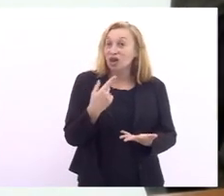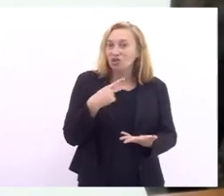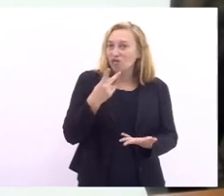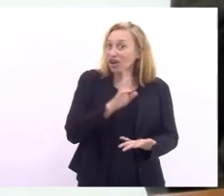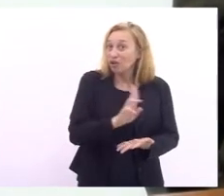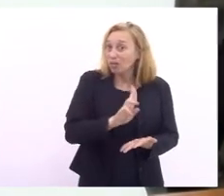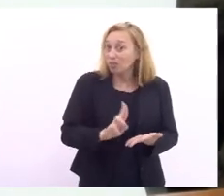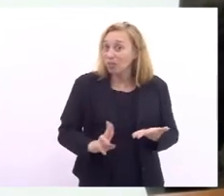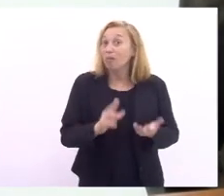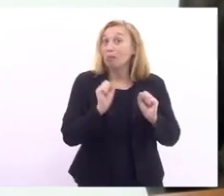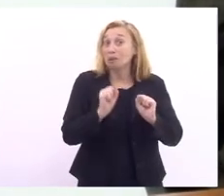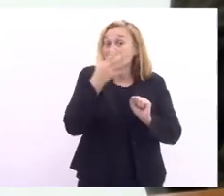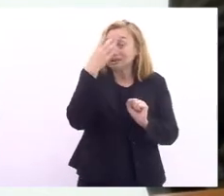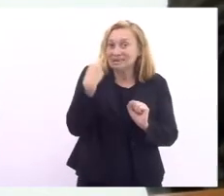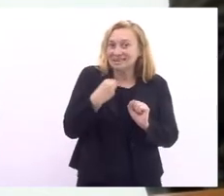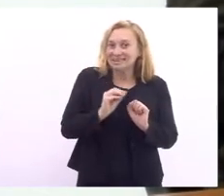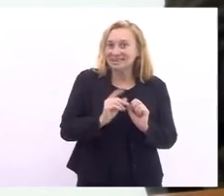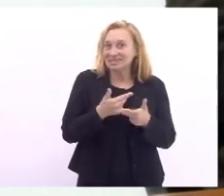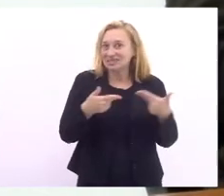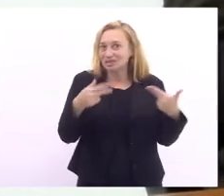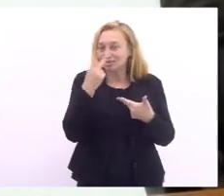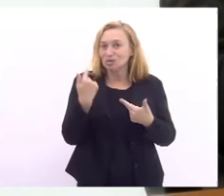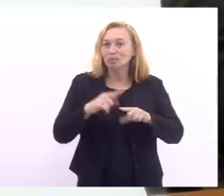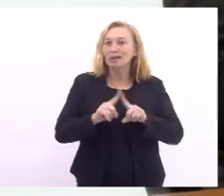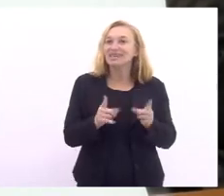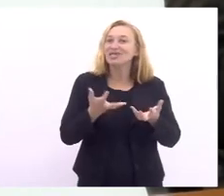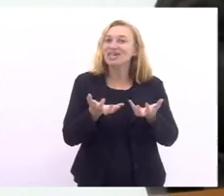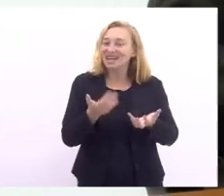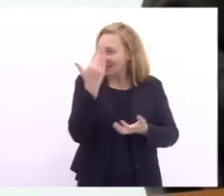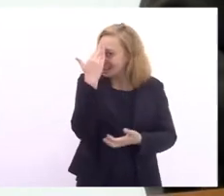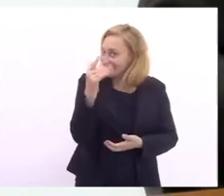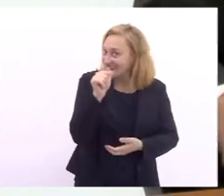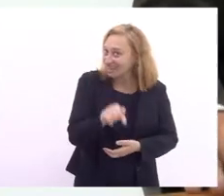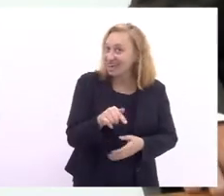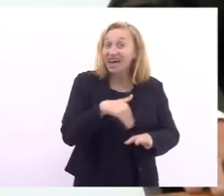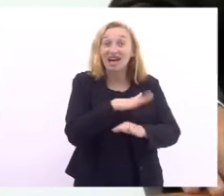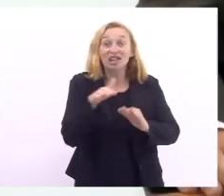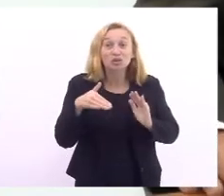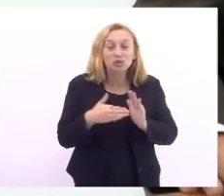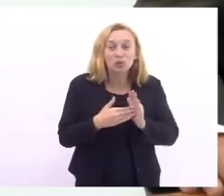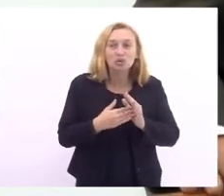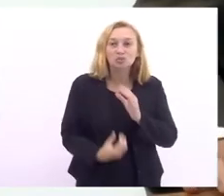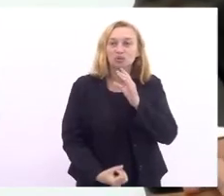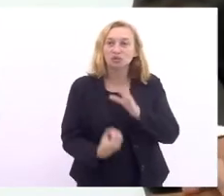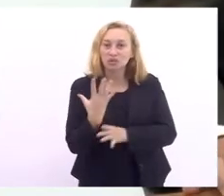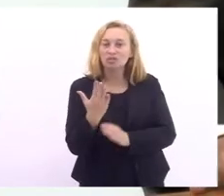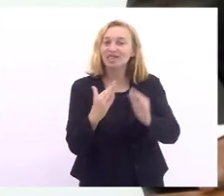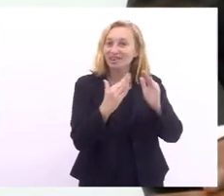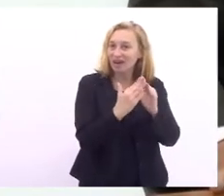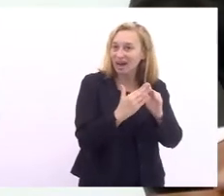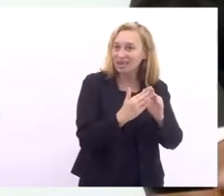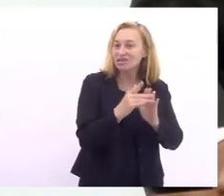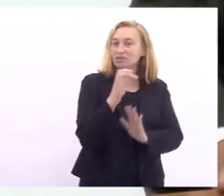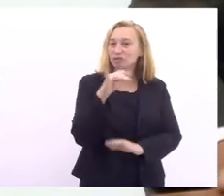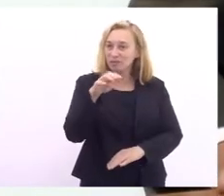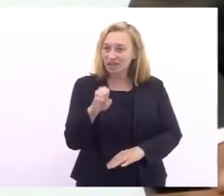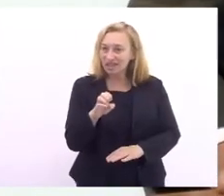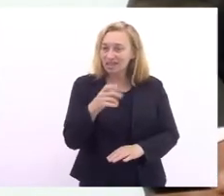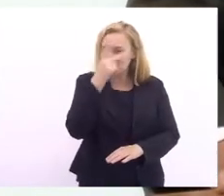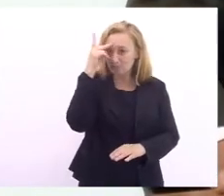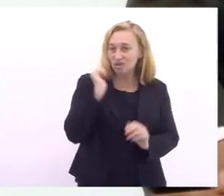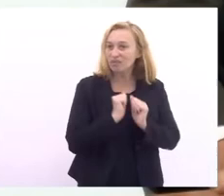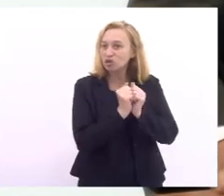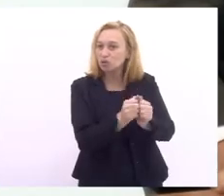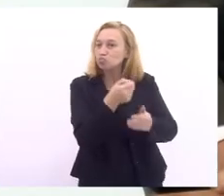citar nominalmente aqui senão vou é muita gente mas eu queria agradecer aqui a todos os fundadores da casa Fluminense as pessoas que fundaram